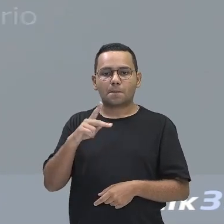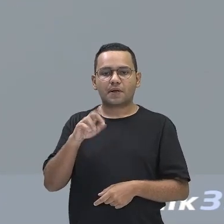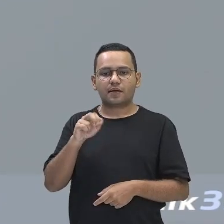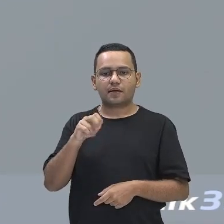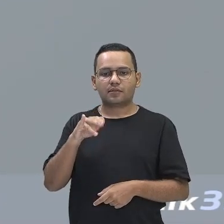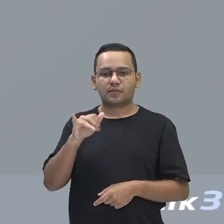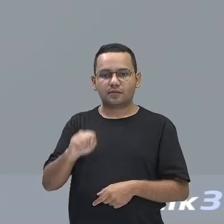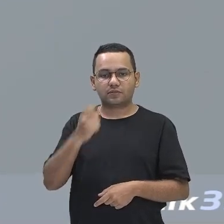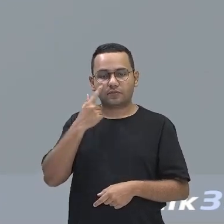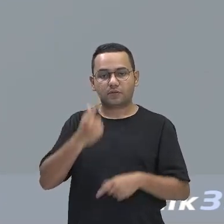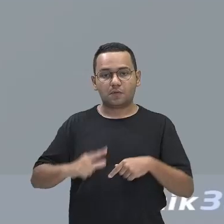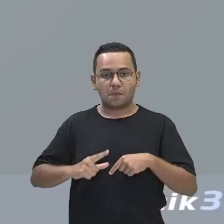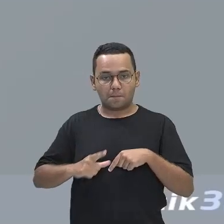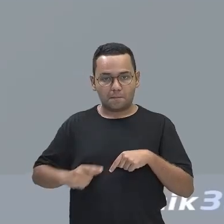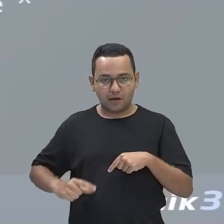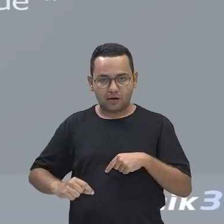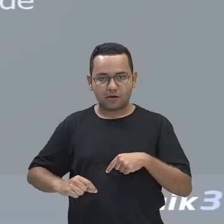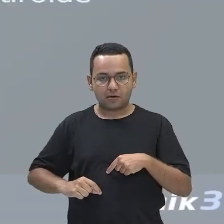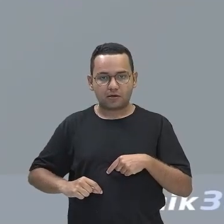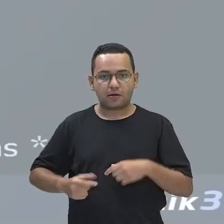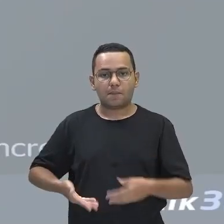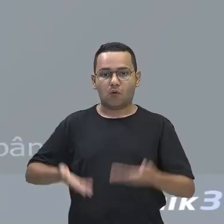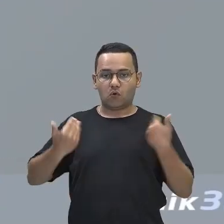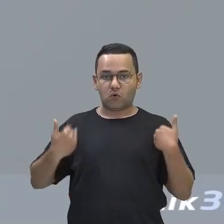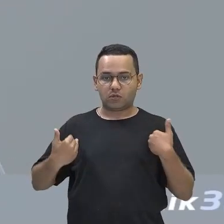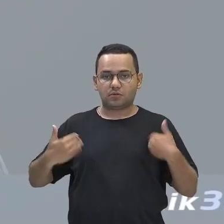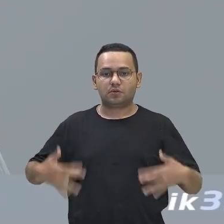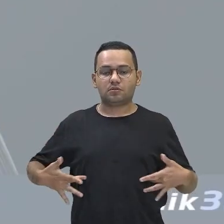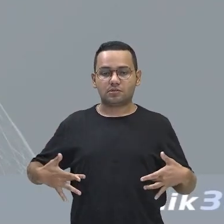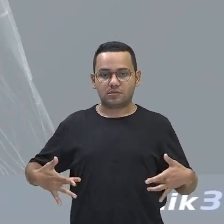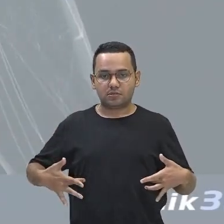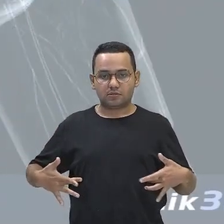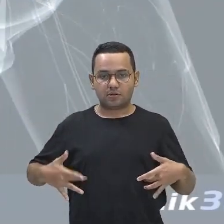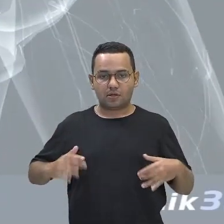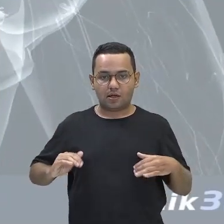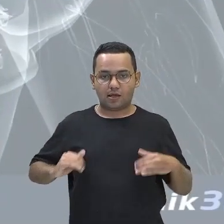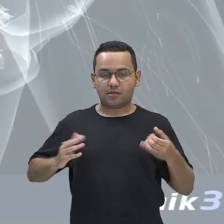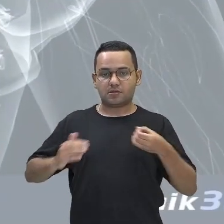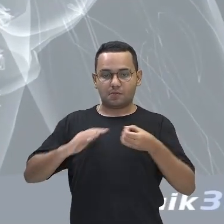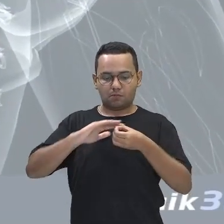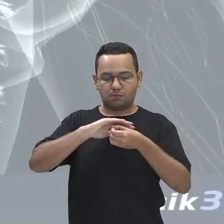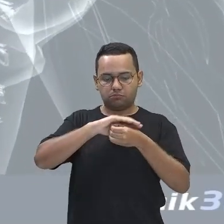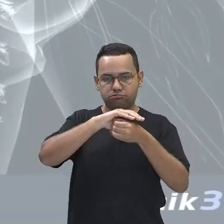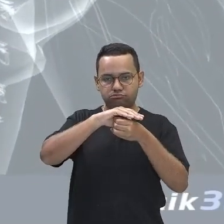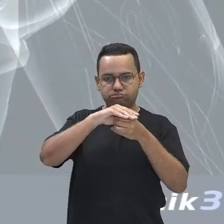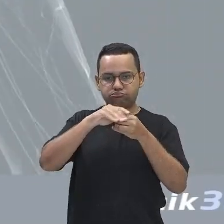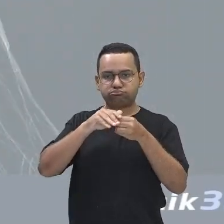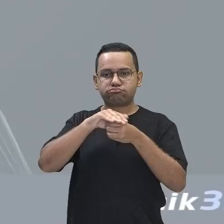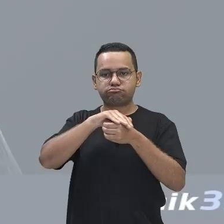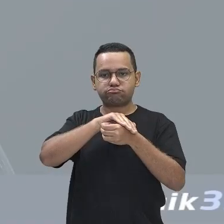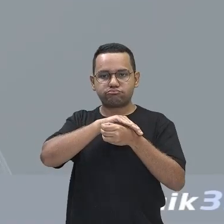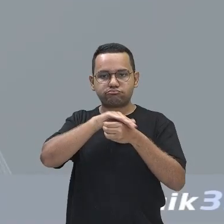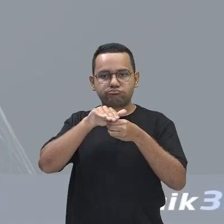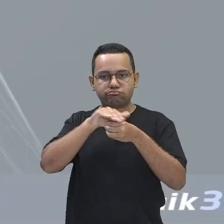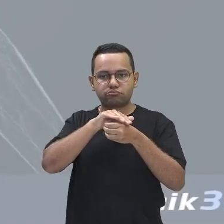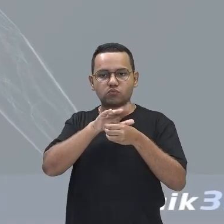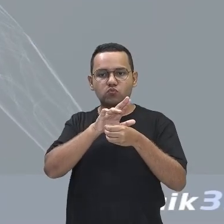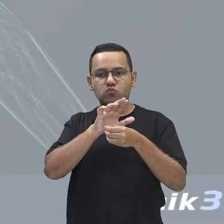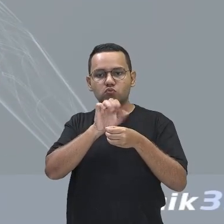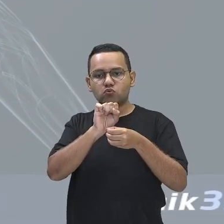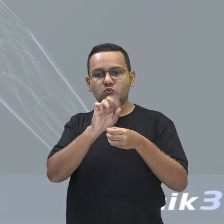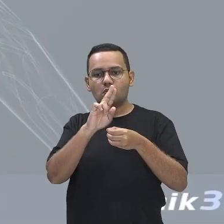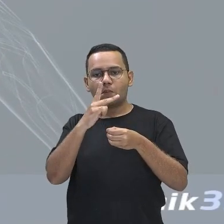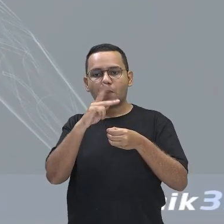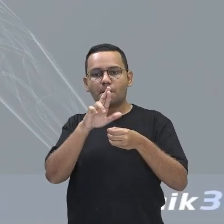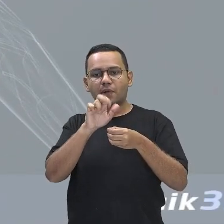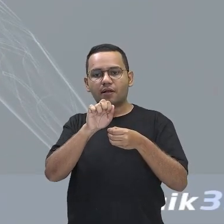você consiga ver os rins por trás da pessoa e aí fica mais fácil de identificar as glândulas suprarrenais, aquelas duas